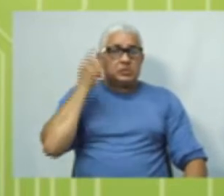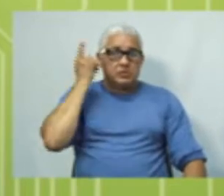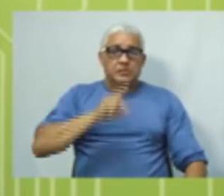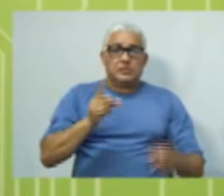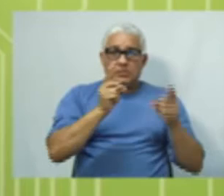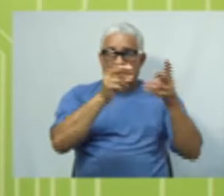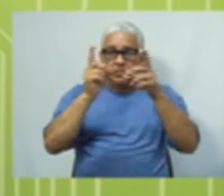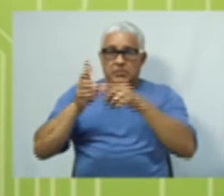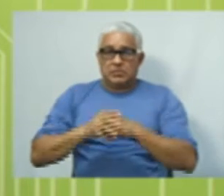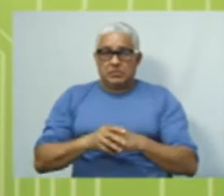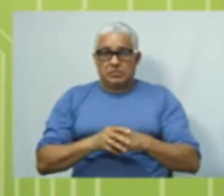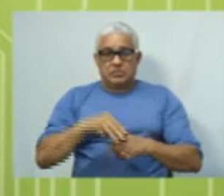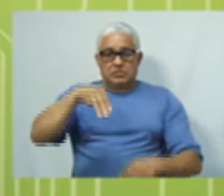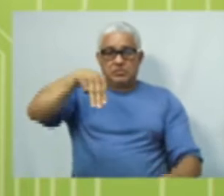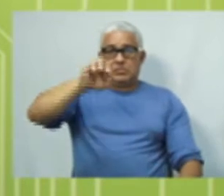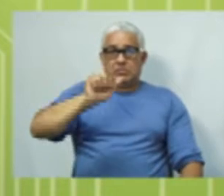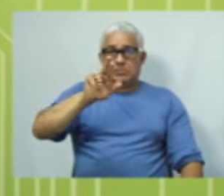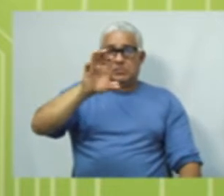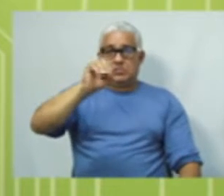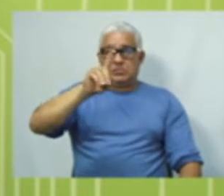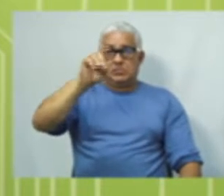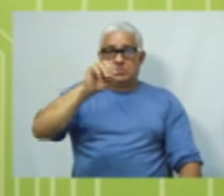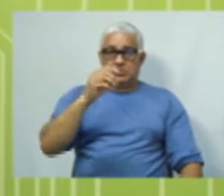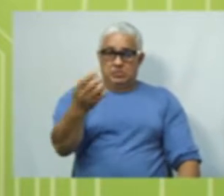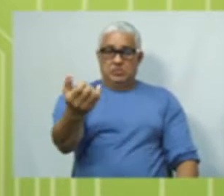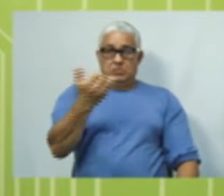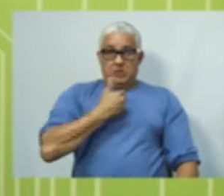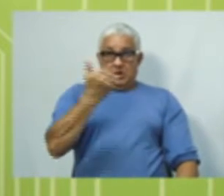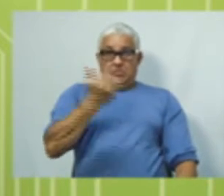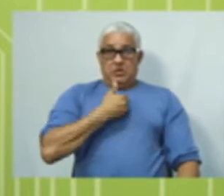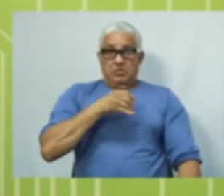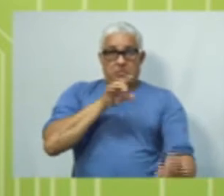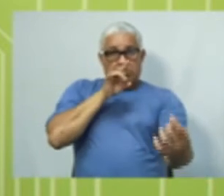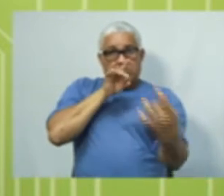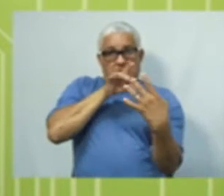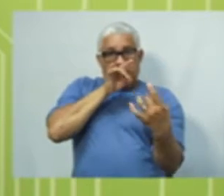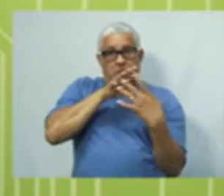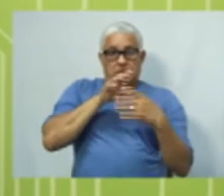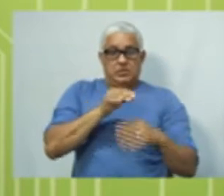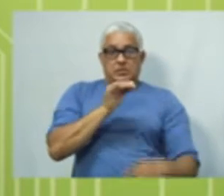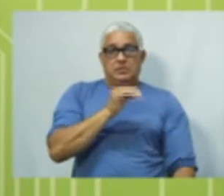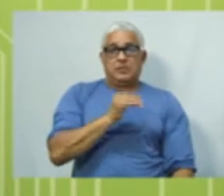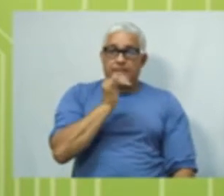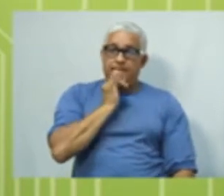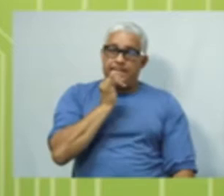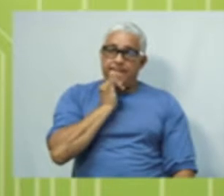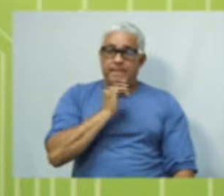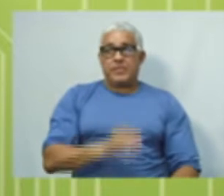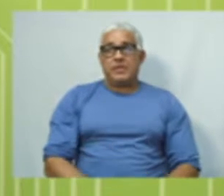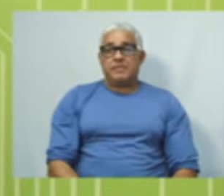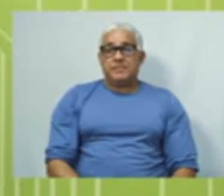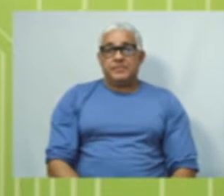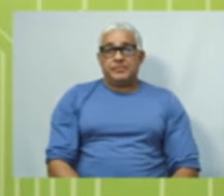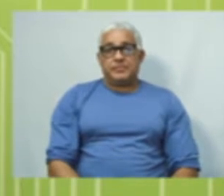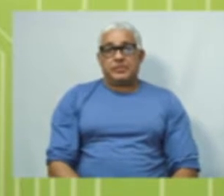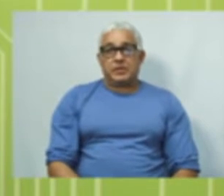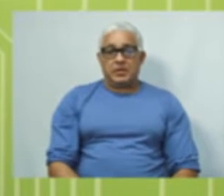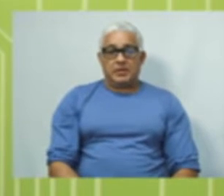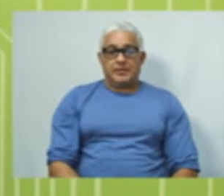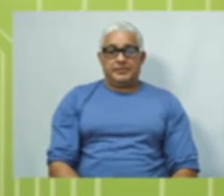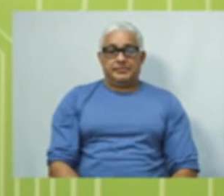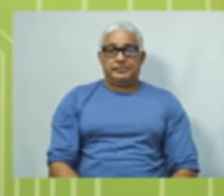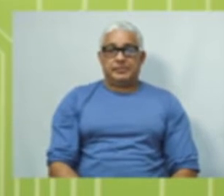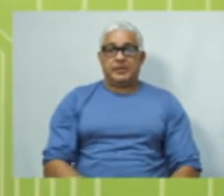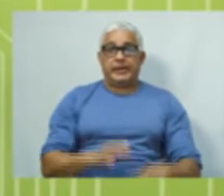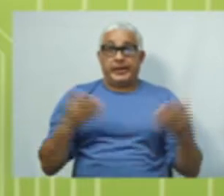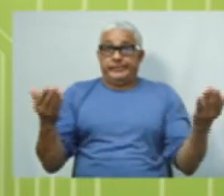o mercado vai falar. Né? Então a gente tem costume assim também, como exemplo, são as famosas ondas do